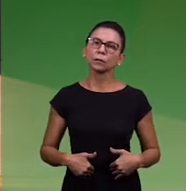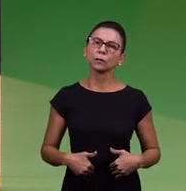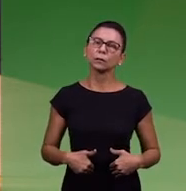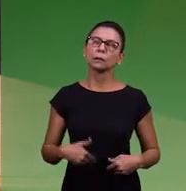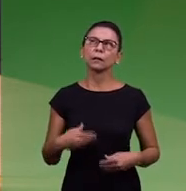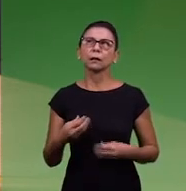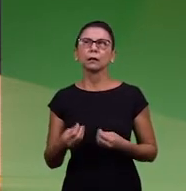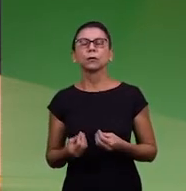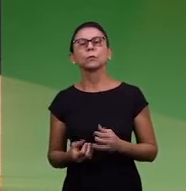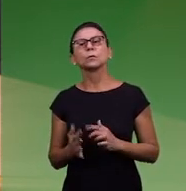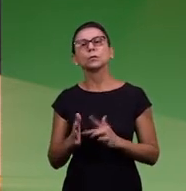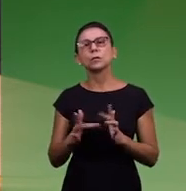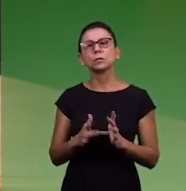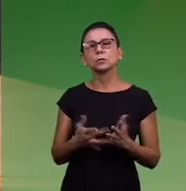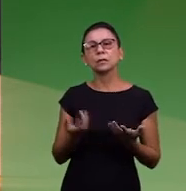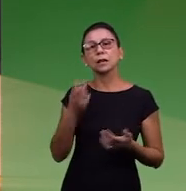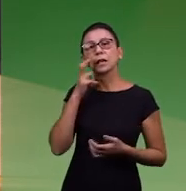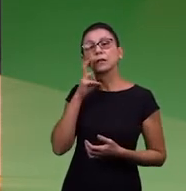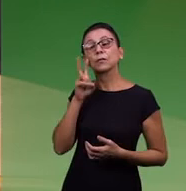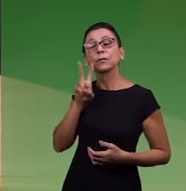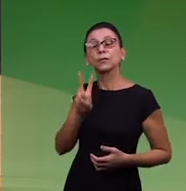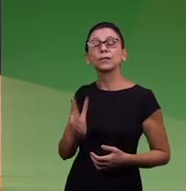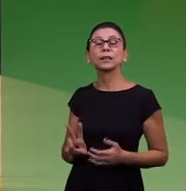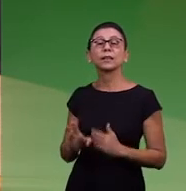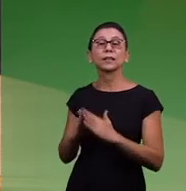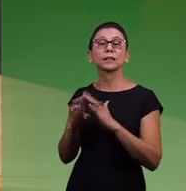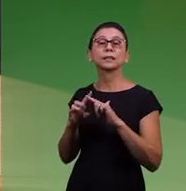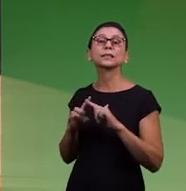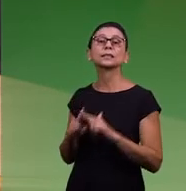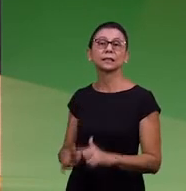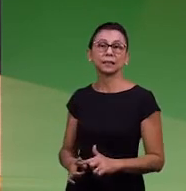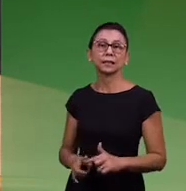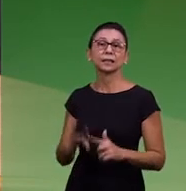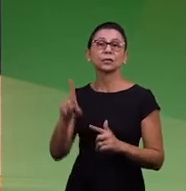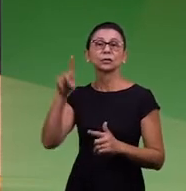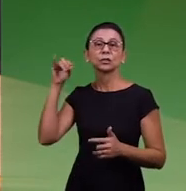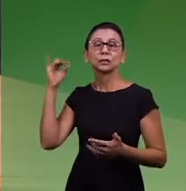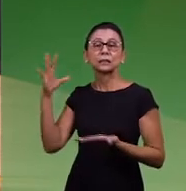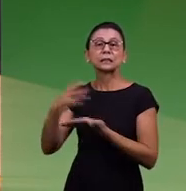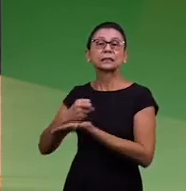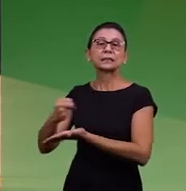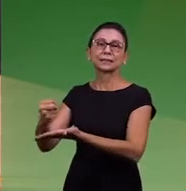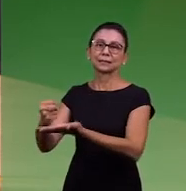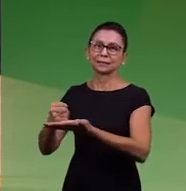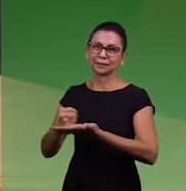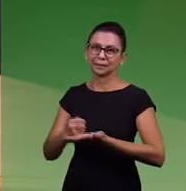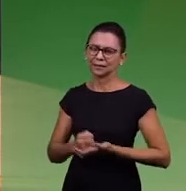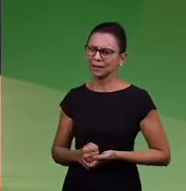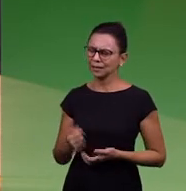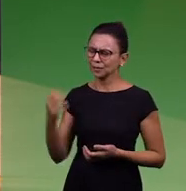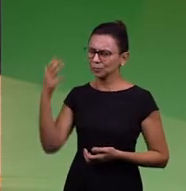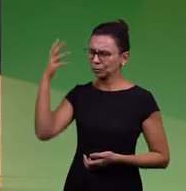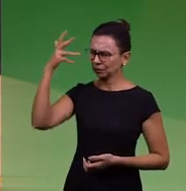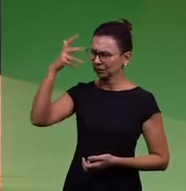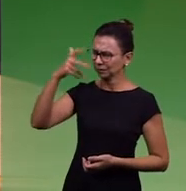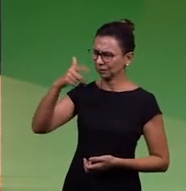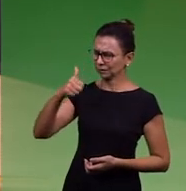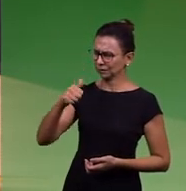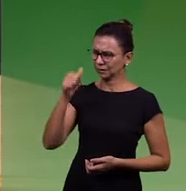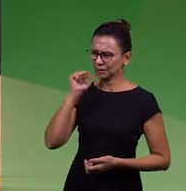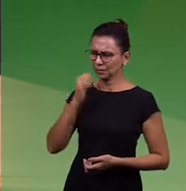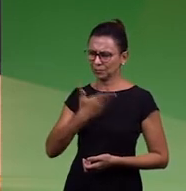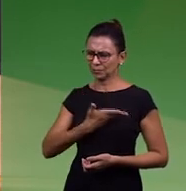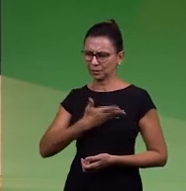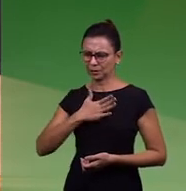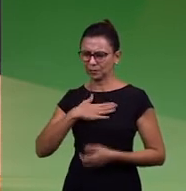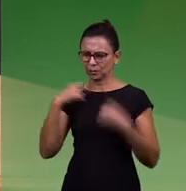maneira como o Senhor Jesus quer ver a igreja quando Ele vier para arrebatá-la. Eis que és formosa, amiga minha.